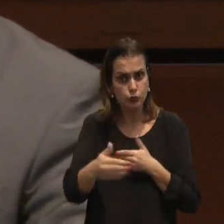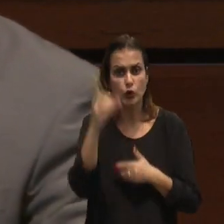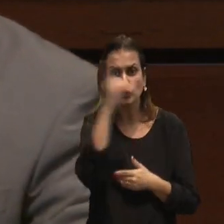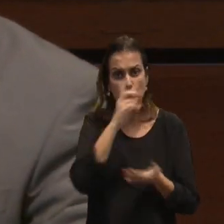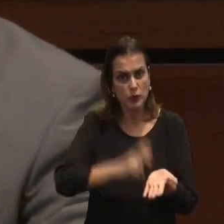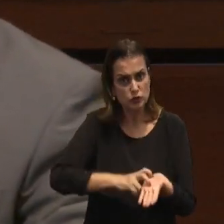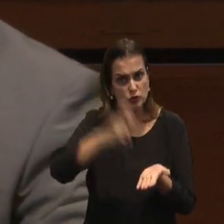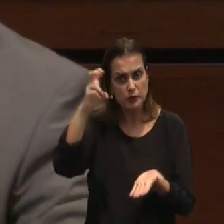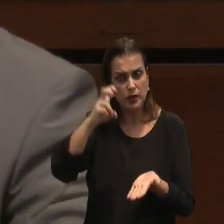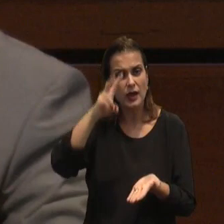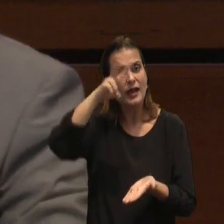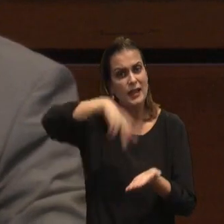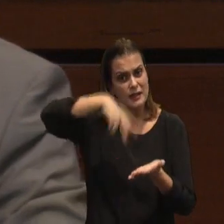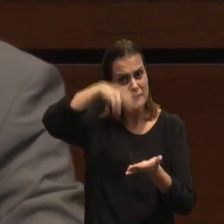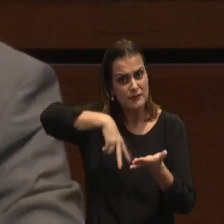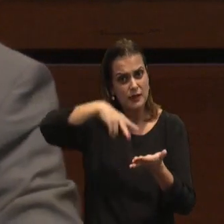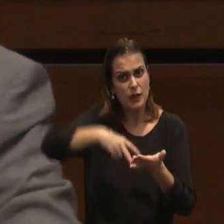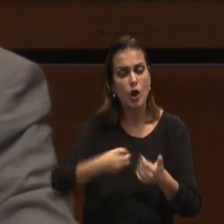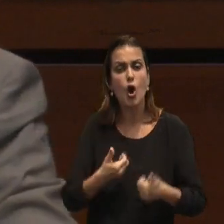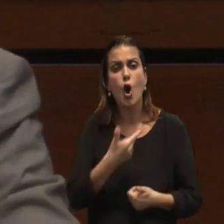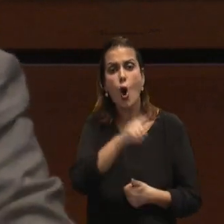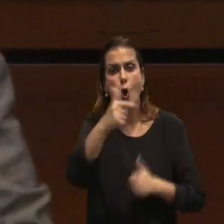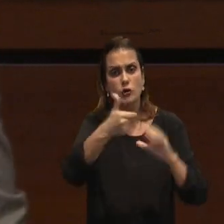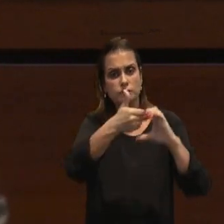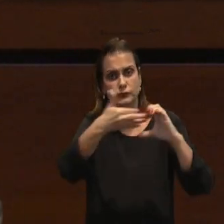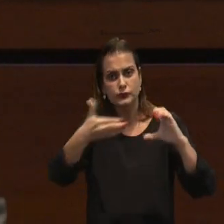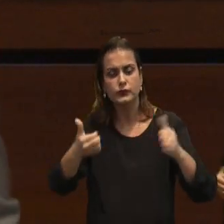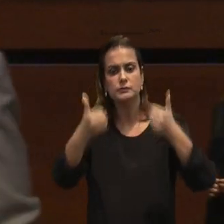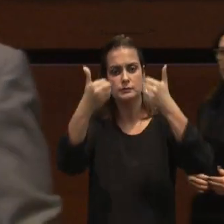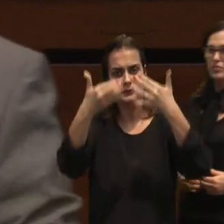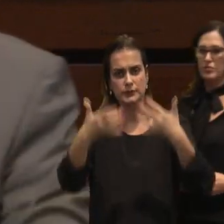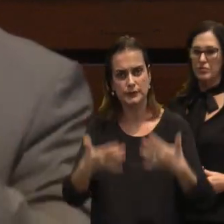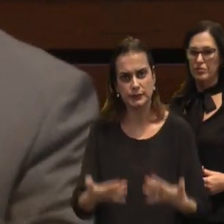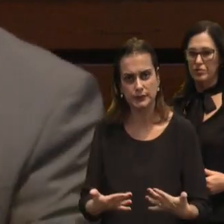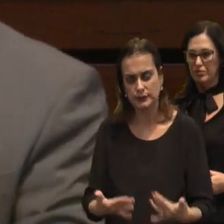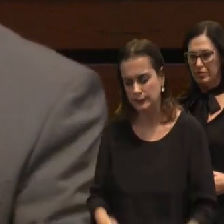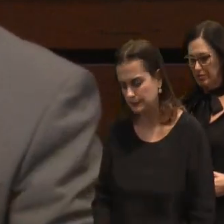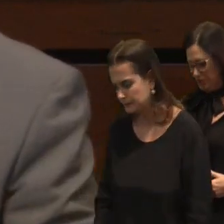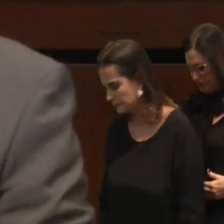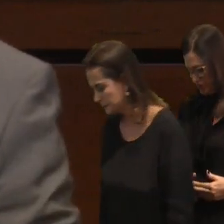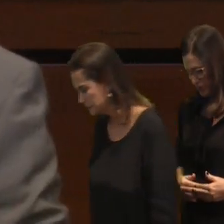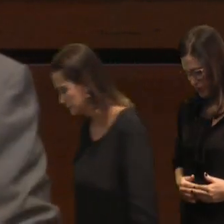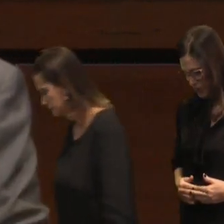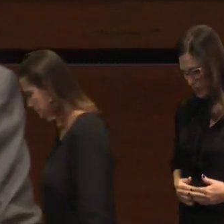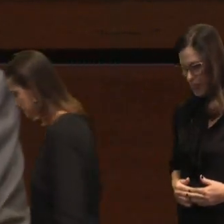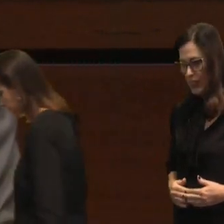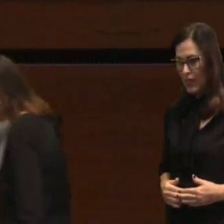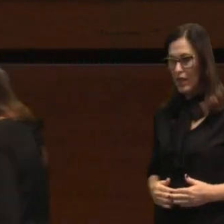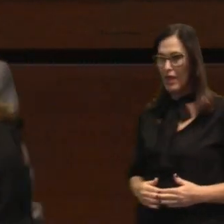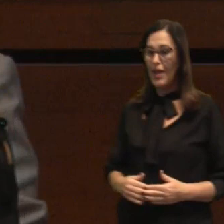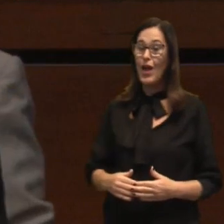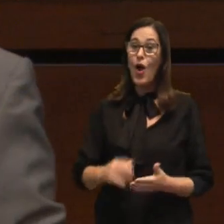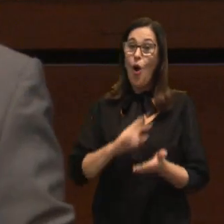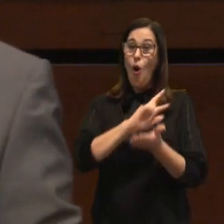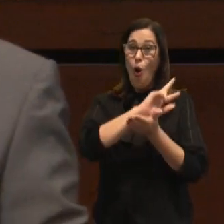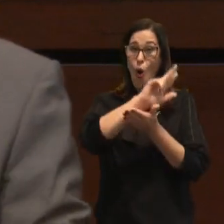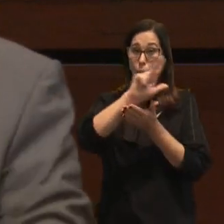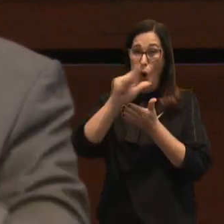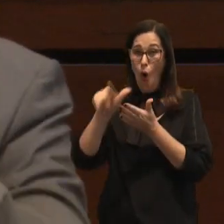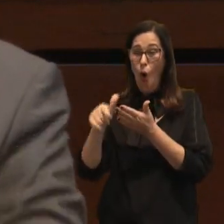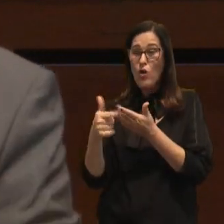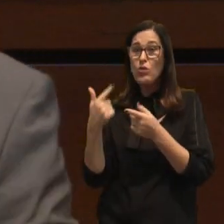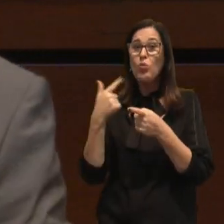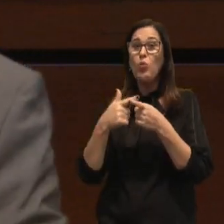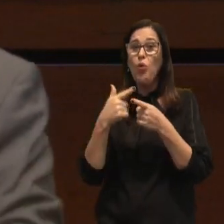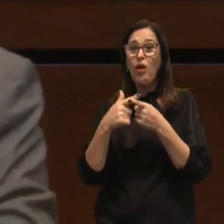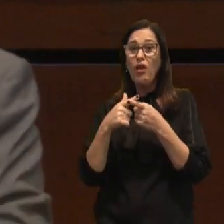manhã, eu quero destacar outros motivos de possibilidade de enfraquecimento